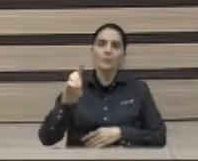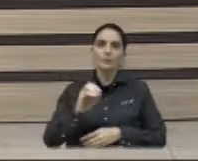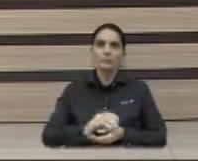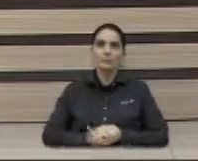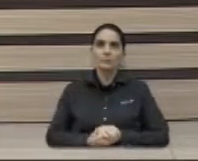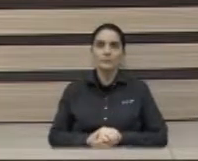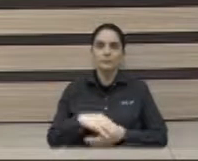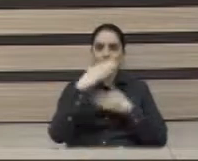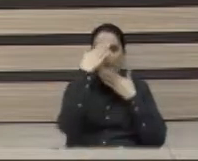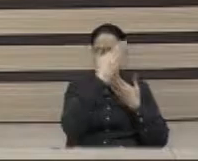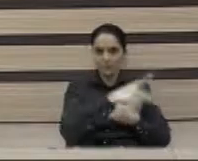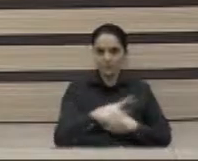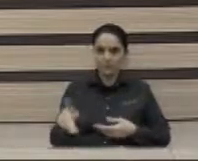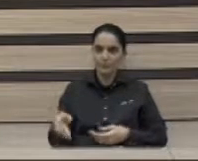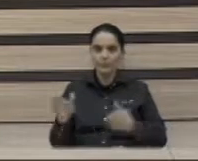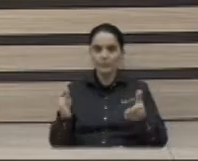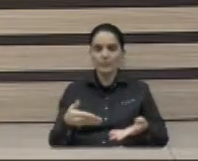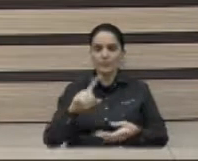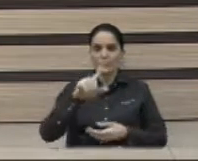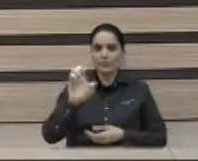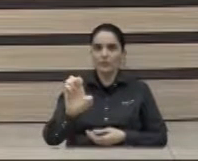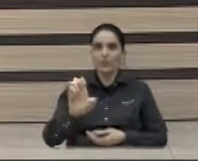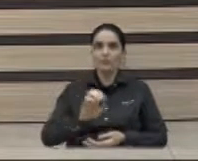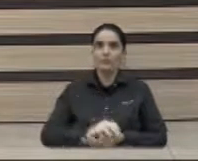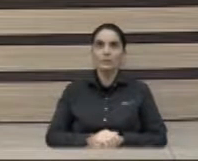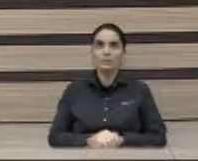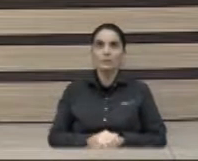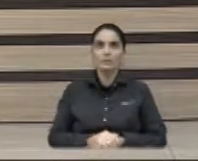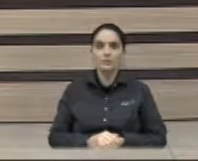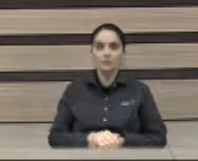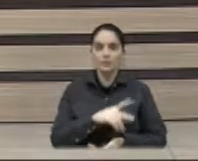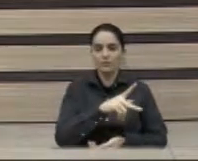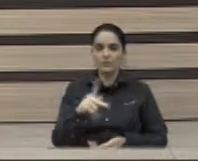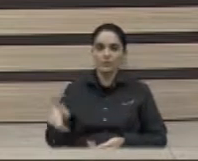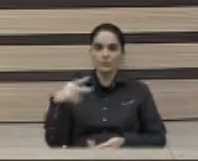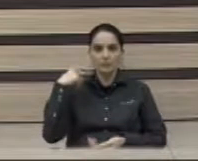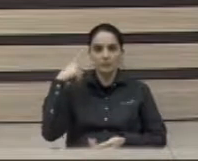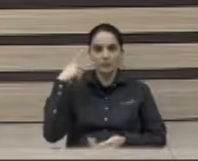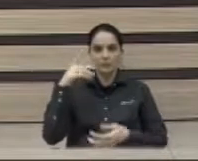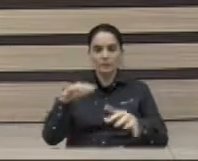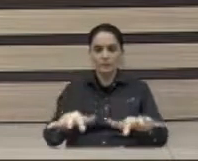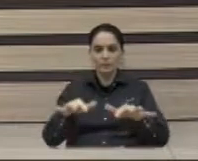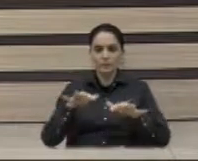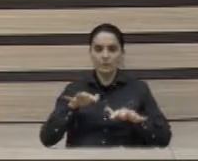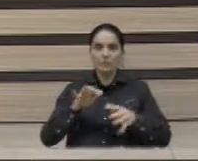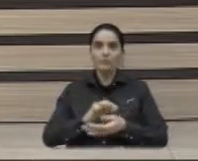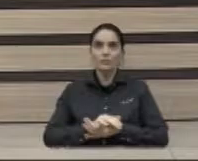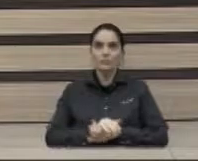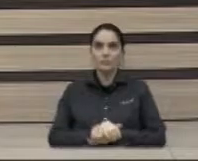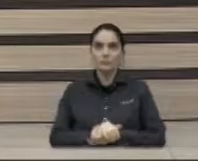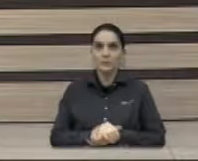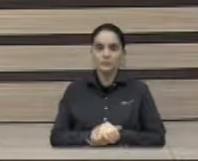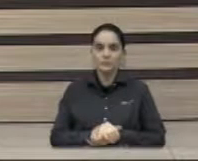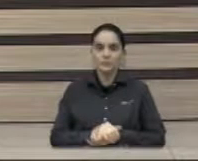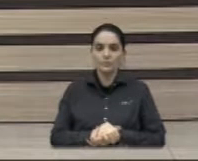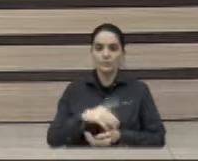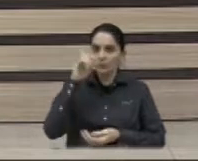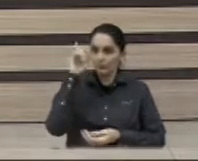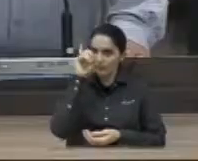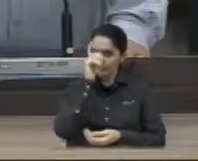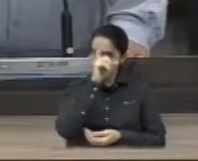Para a justificativa de voto, vereador Zé Damix. Senhor presidente, nobres colegas, público presente, é difícil a